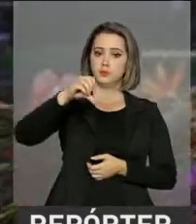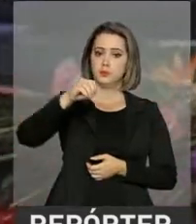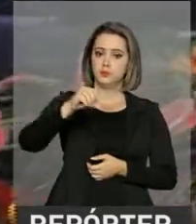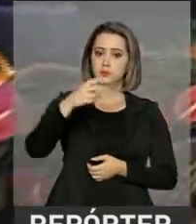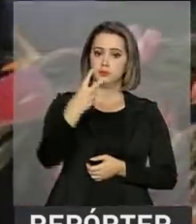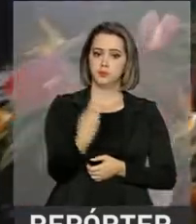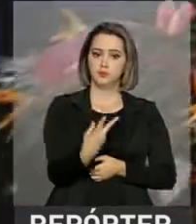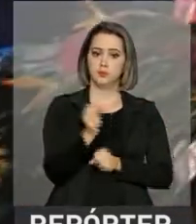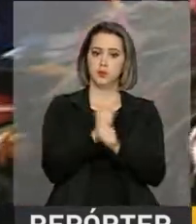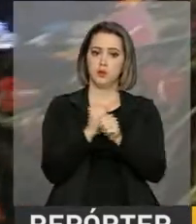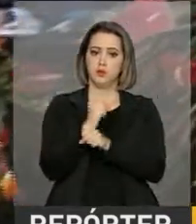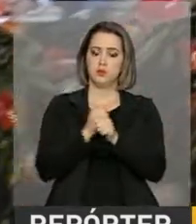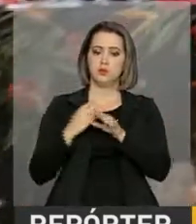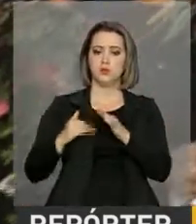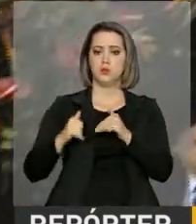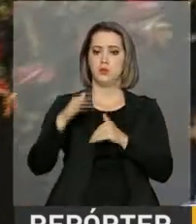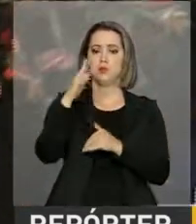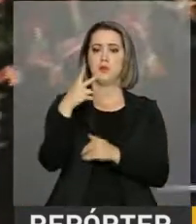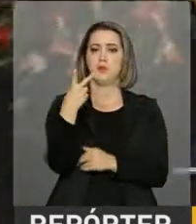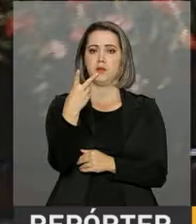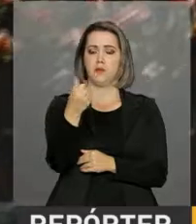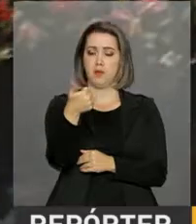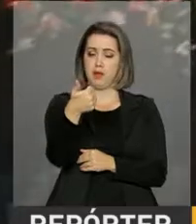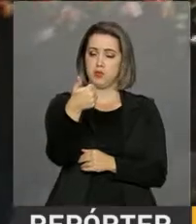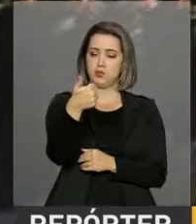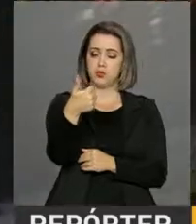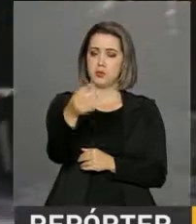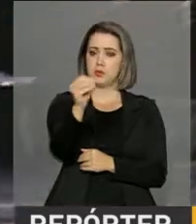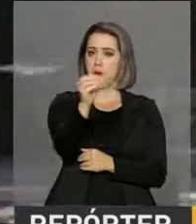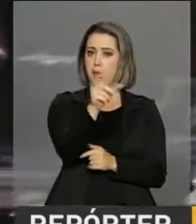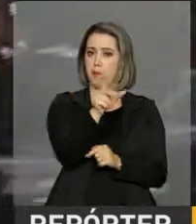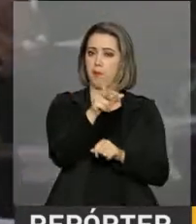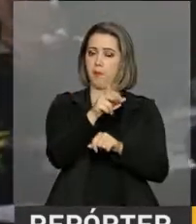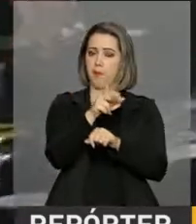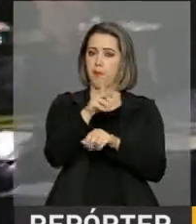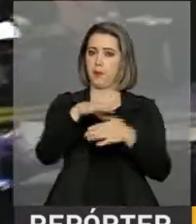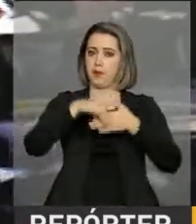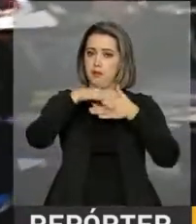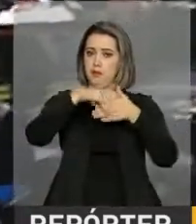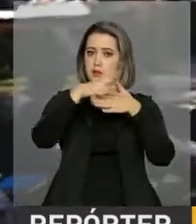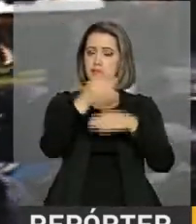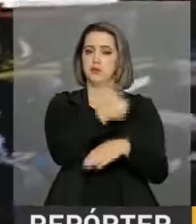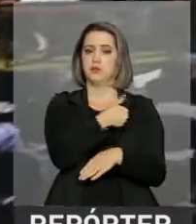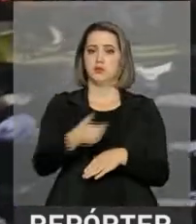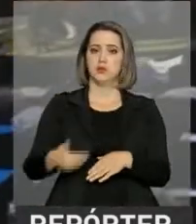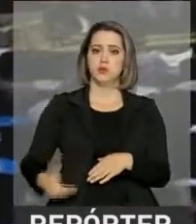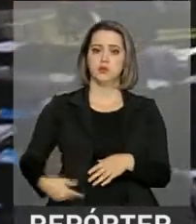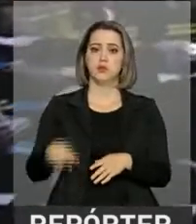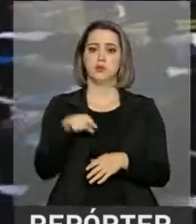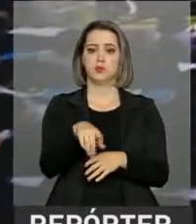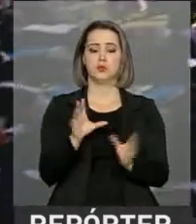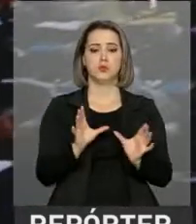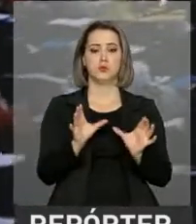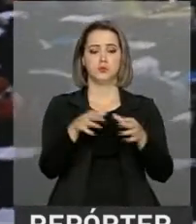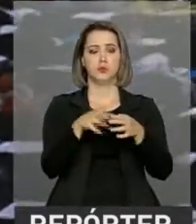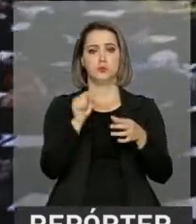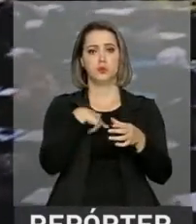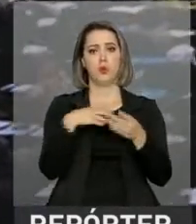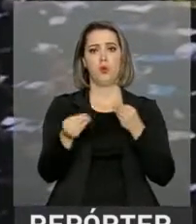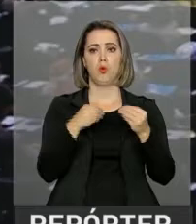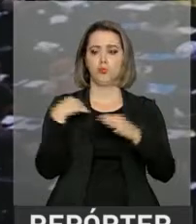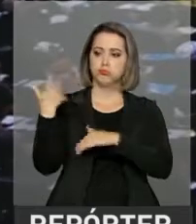1992, ano em que mais de 100 chefes de Estado de todo o planeta se reuniram no Rio de Janeiro para debater como viabilizar o